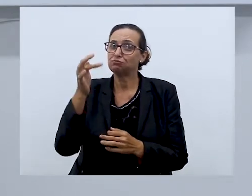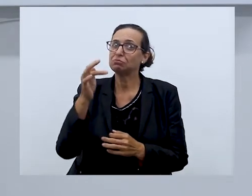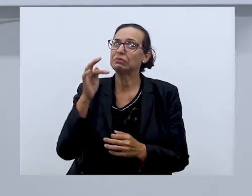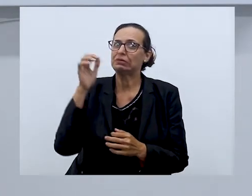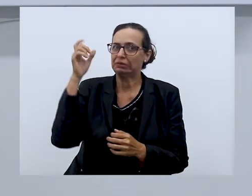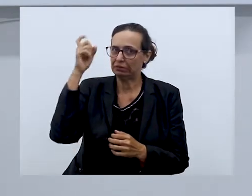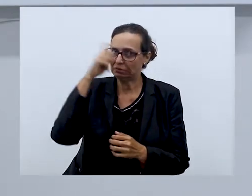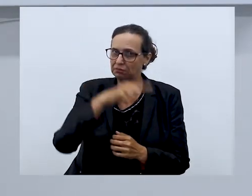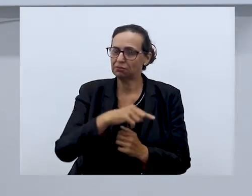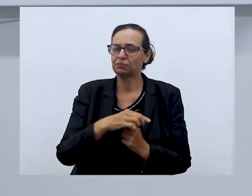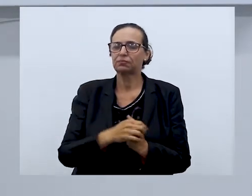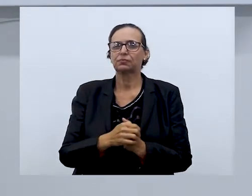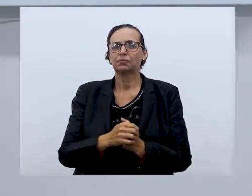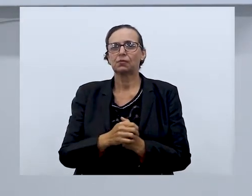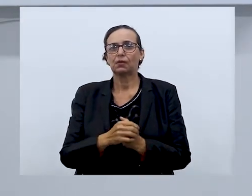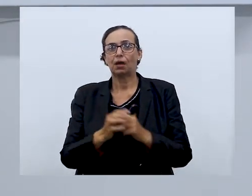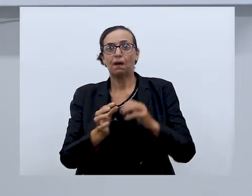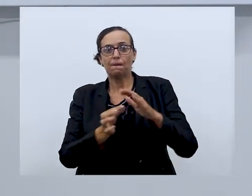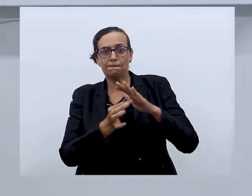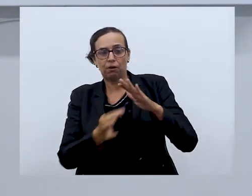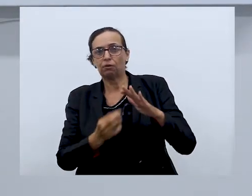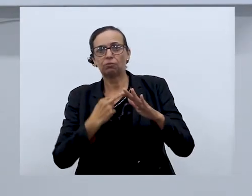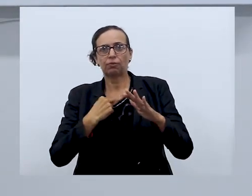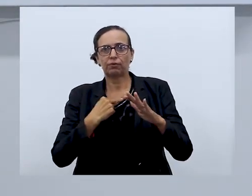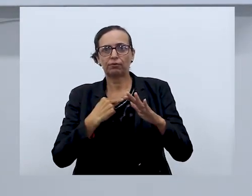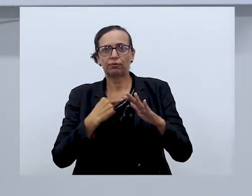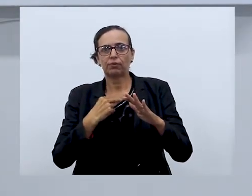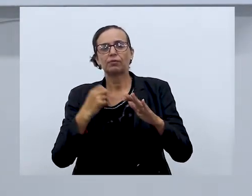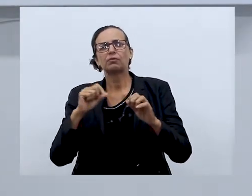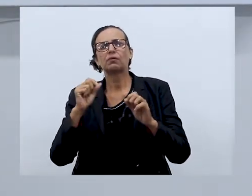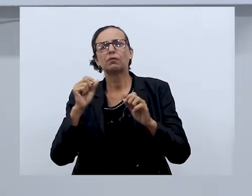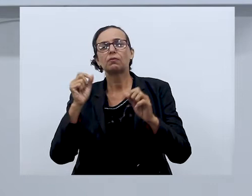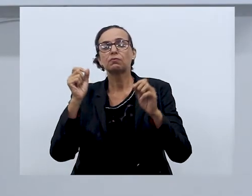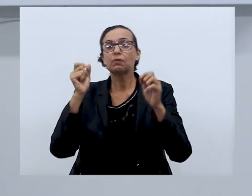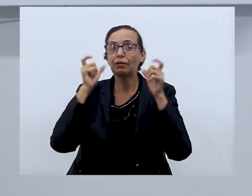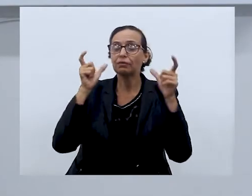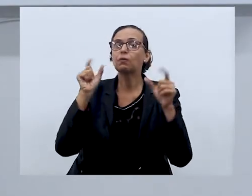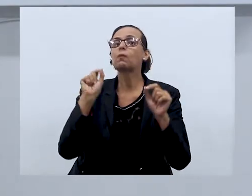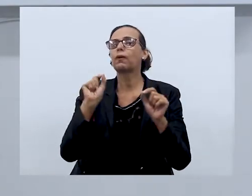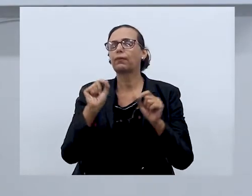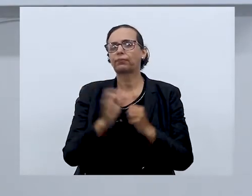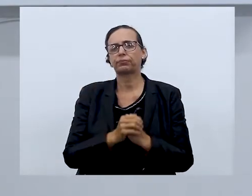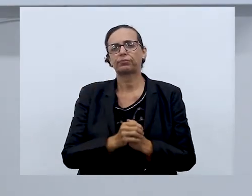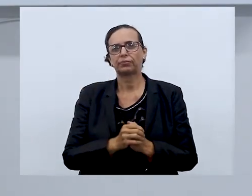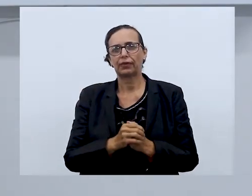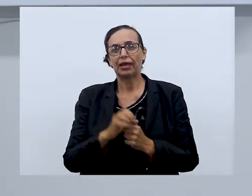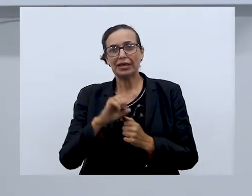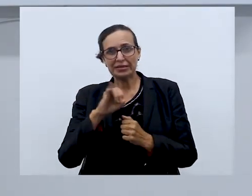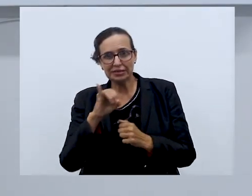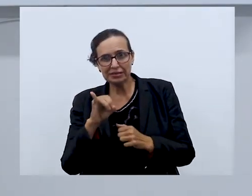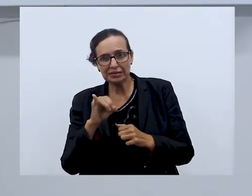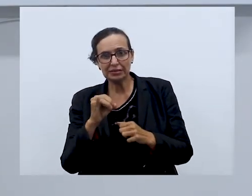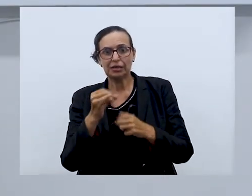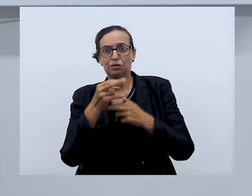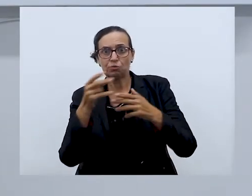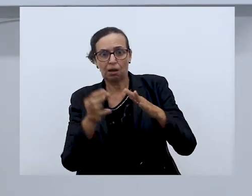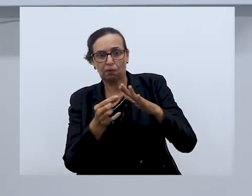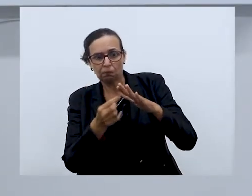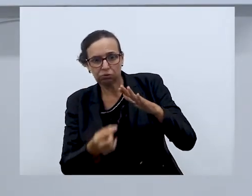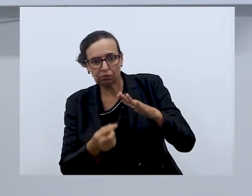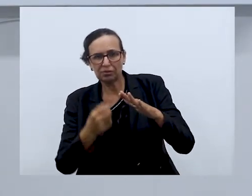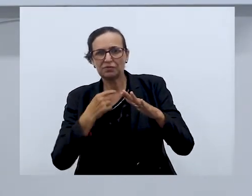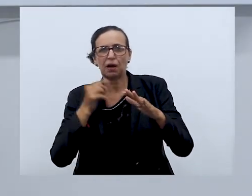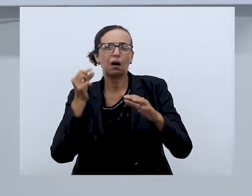é recomendável tirar corpos estranhos da pele, pois, como eu disse, pode acarretar danos. A única observação que eu posso fazer é que, se esse